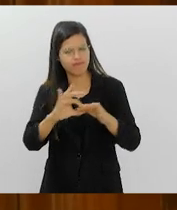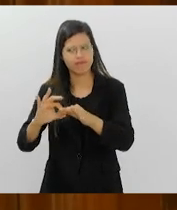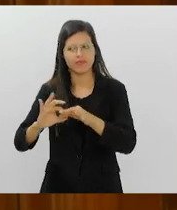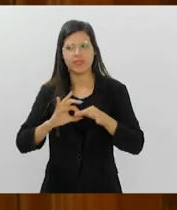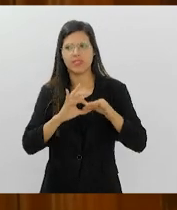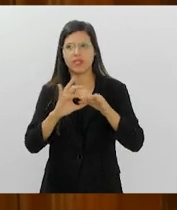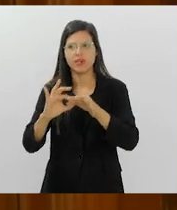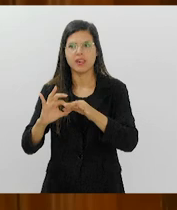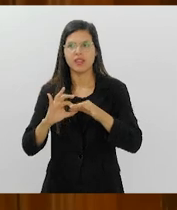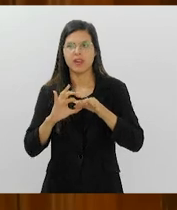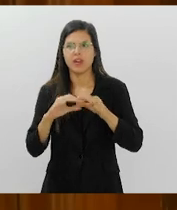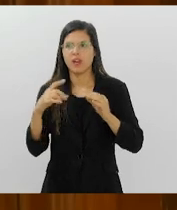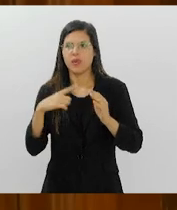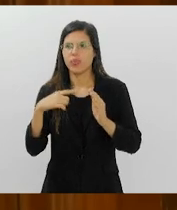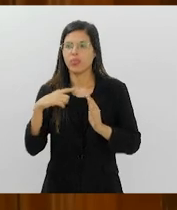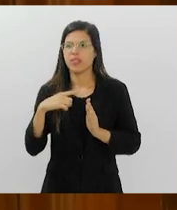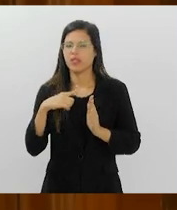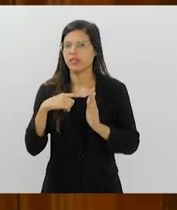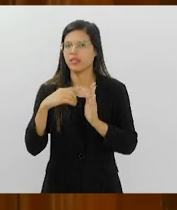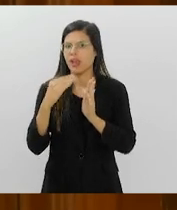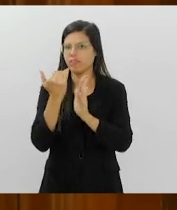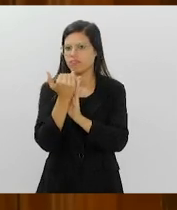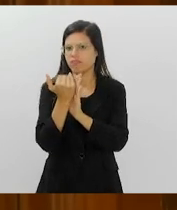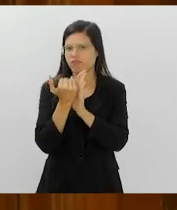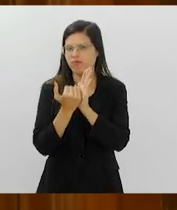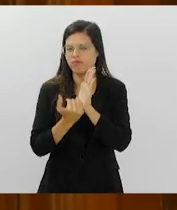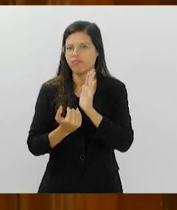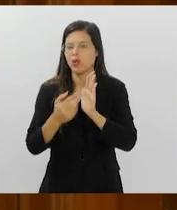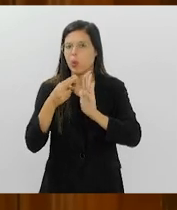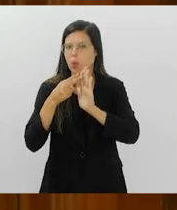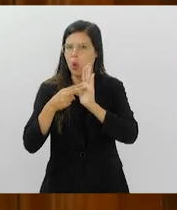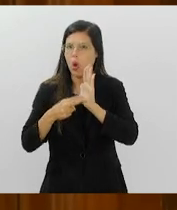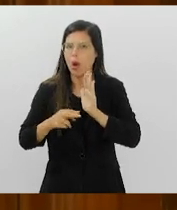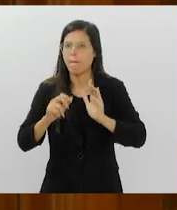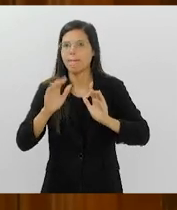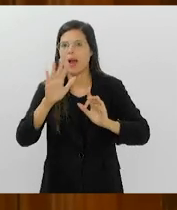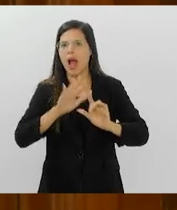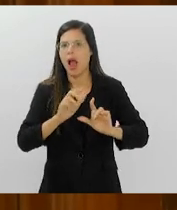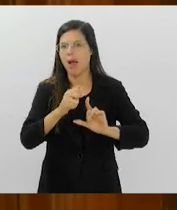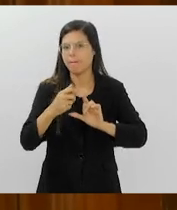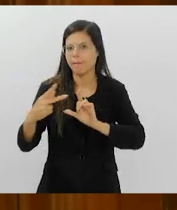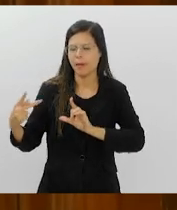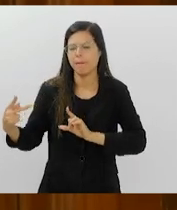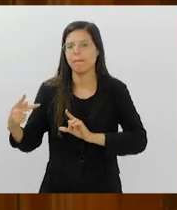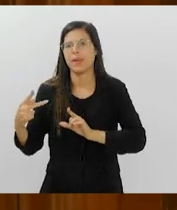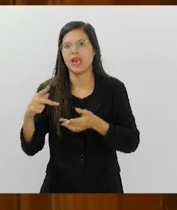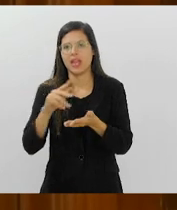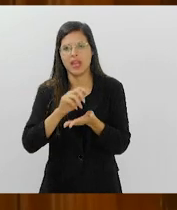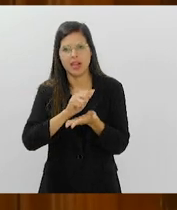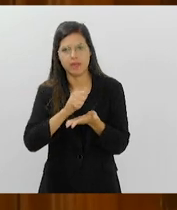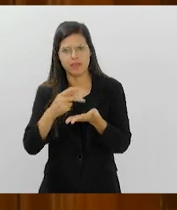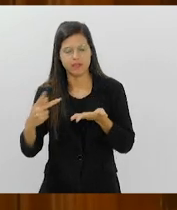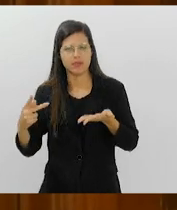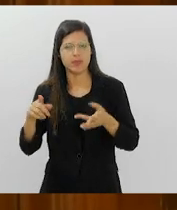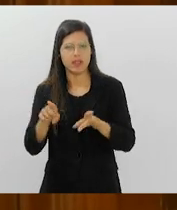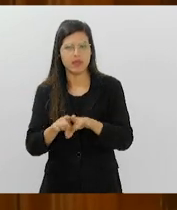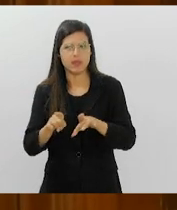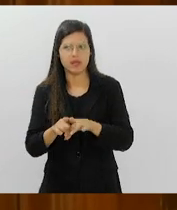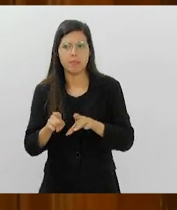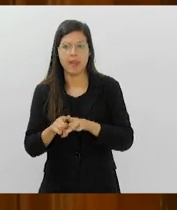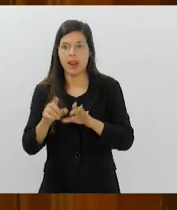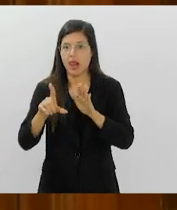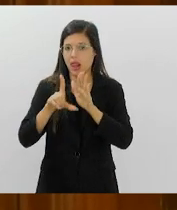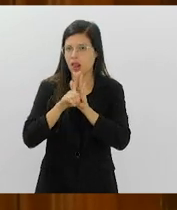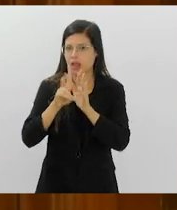tem protocolos sendo criados, você tem aplicativos, você tem a lei apertando, a lei, a questão do bullying, do cyberbullying.